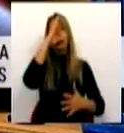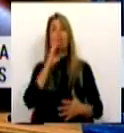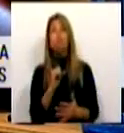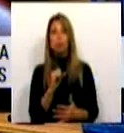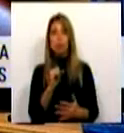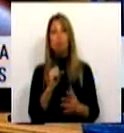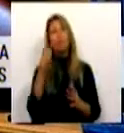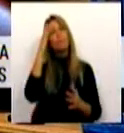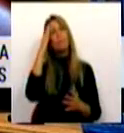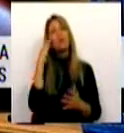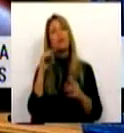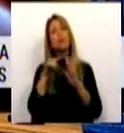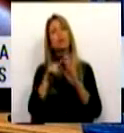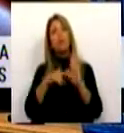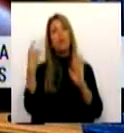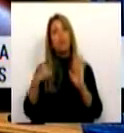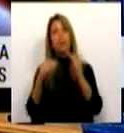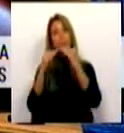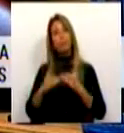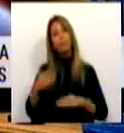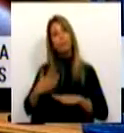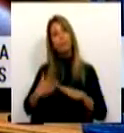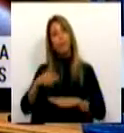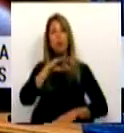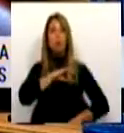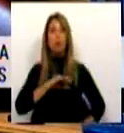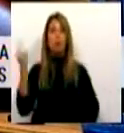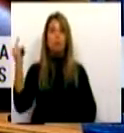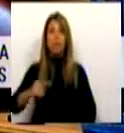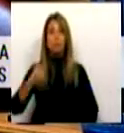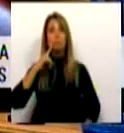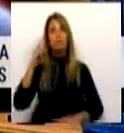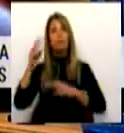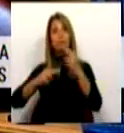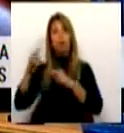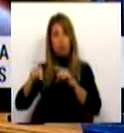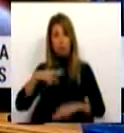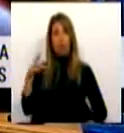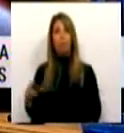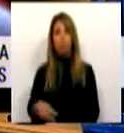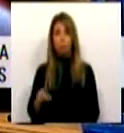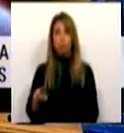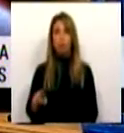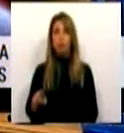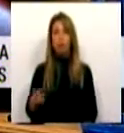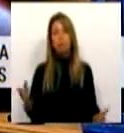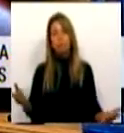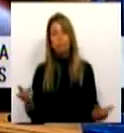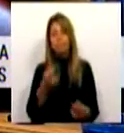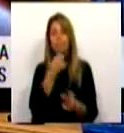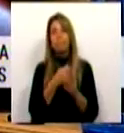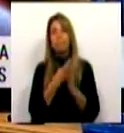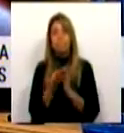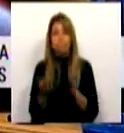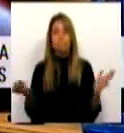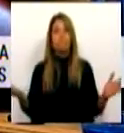que vai reduzir a parte do salário sujeito à imposição fiscal em Portugal, o que é uma medida, digamos,